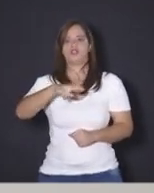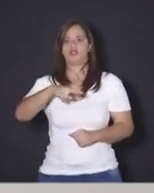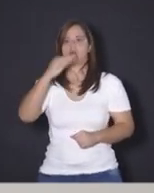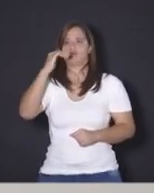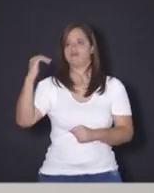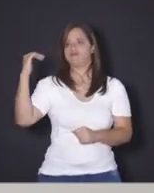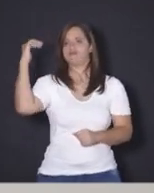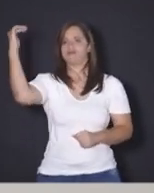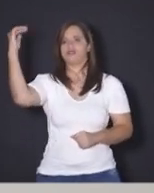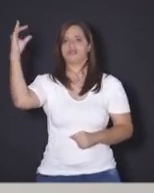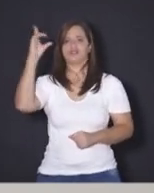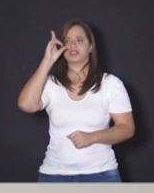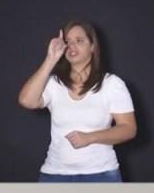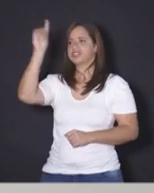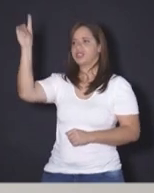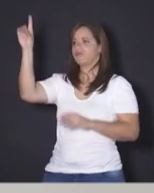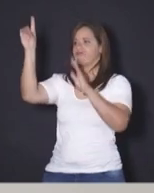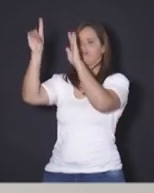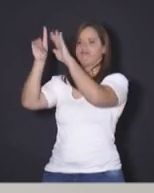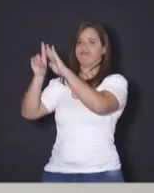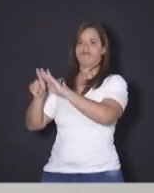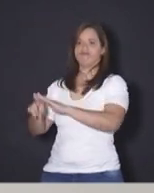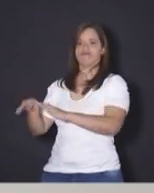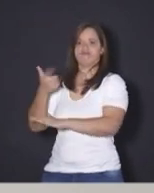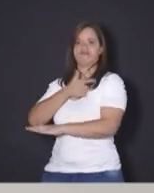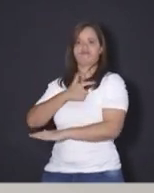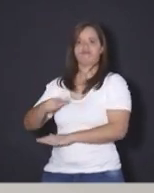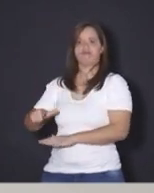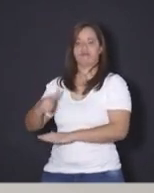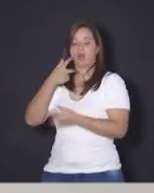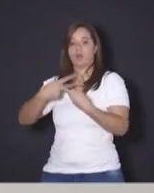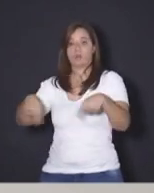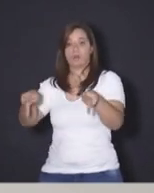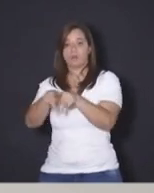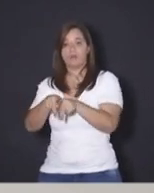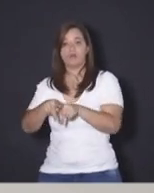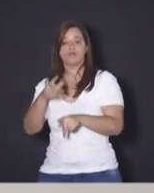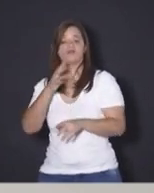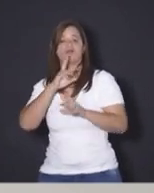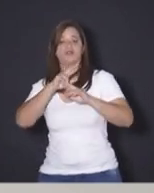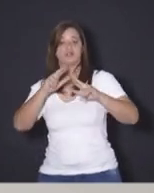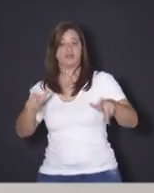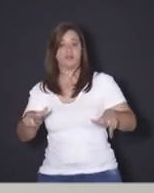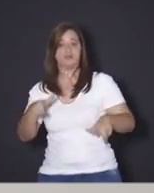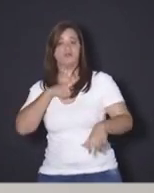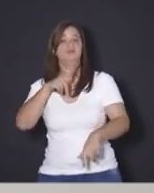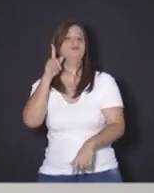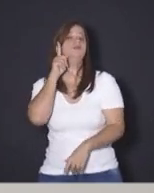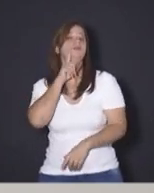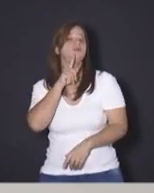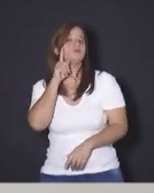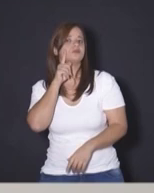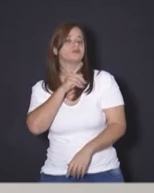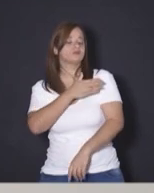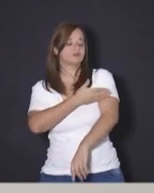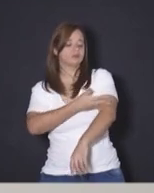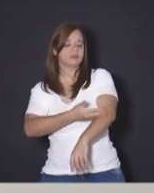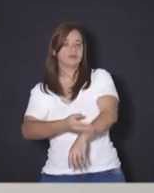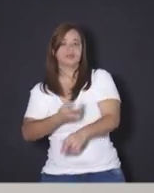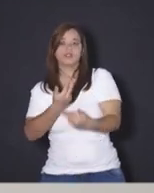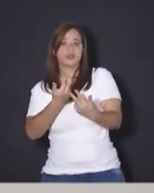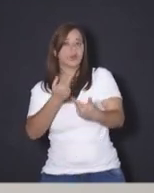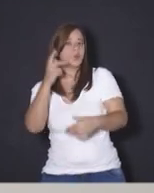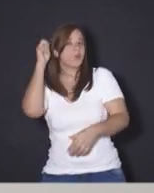deus que os outros não têm os outros povos diferentes que têm pele mais escura como os